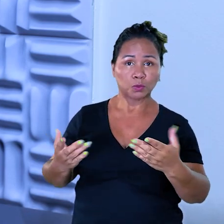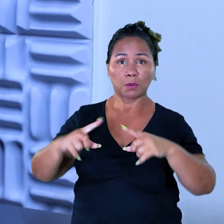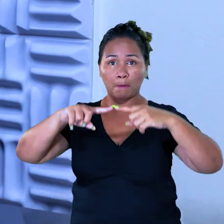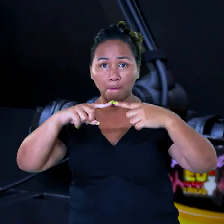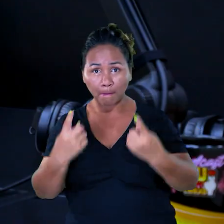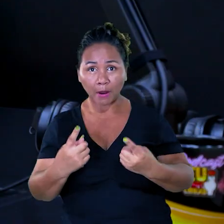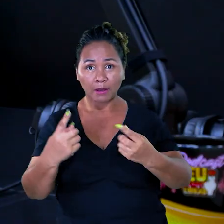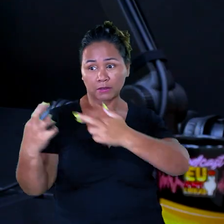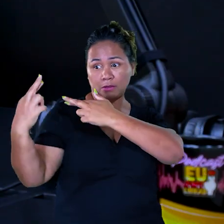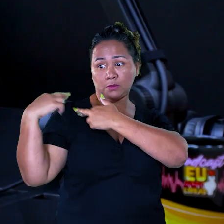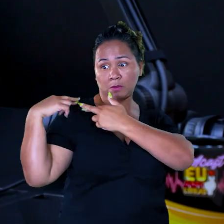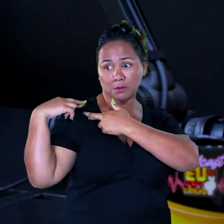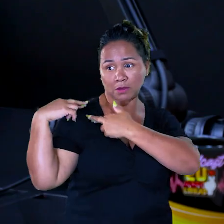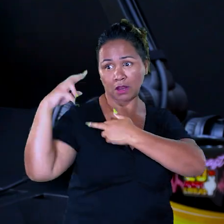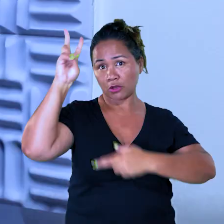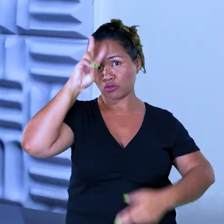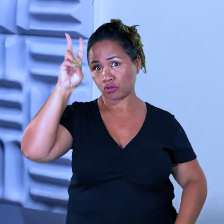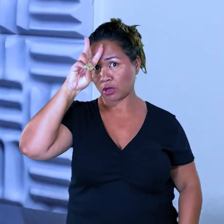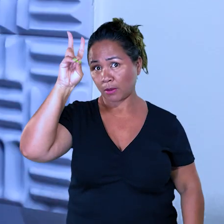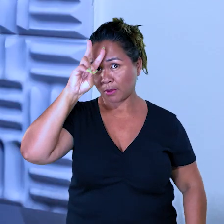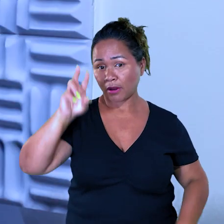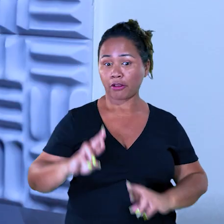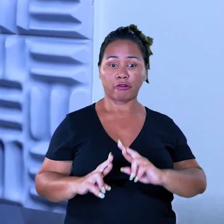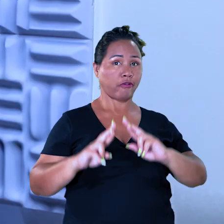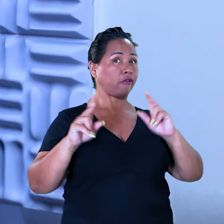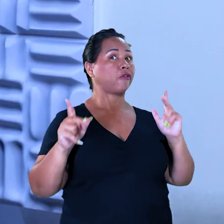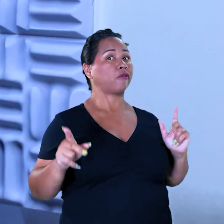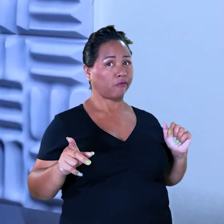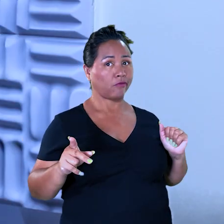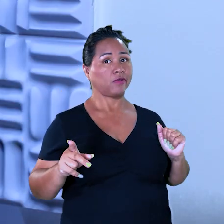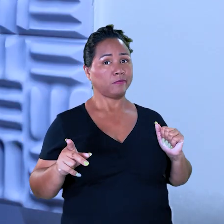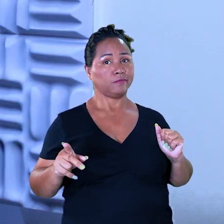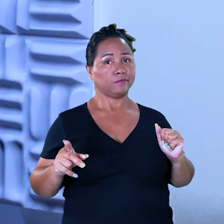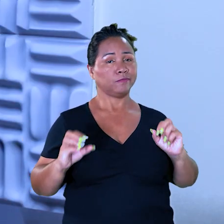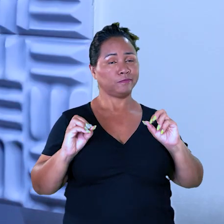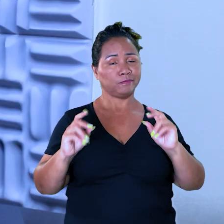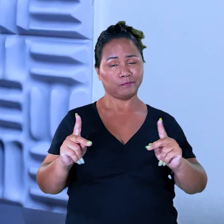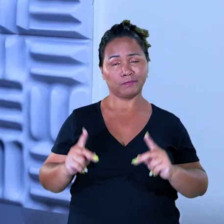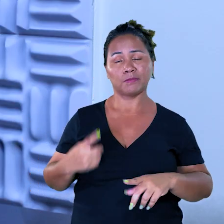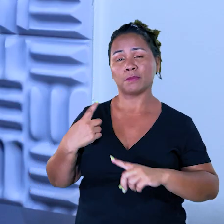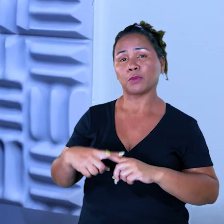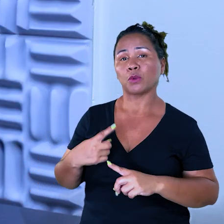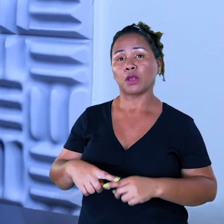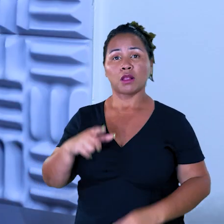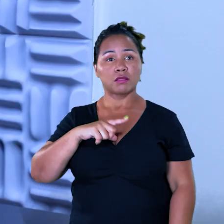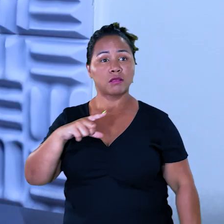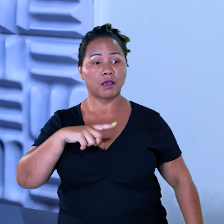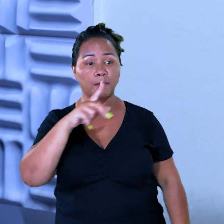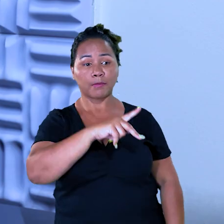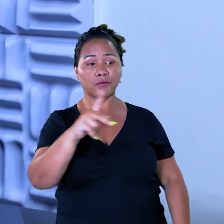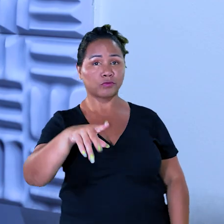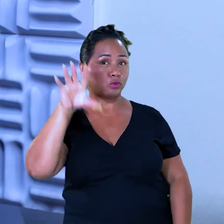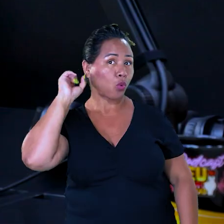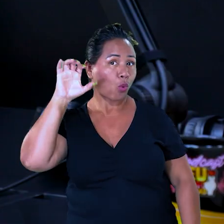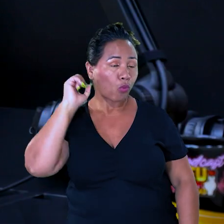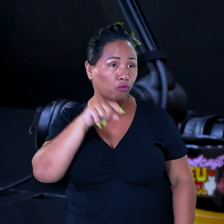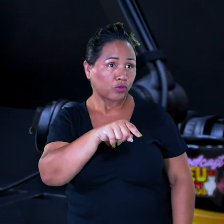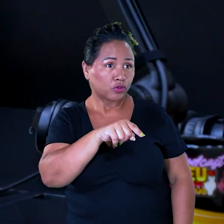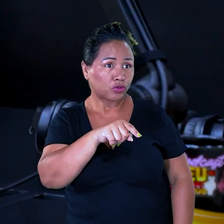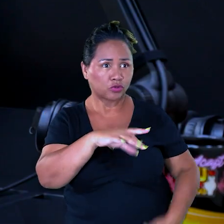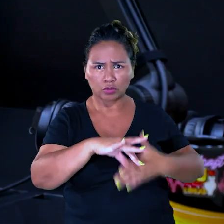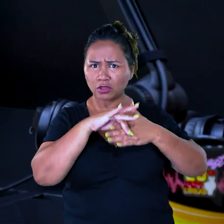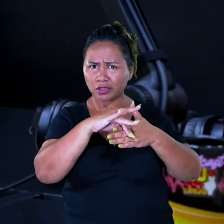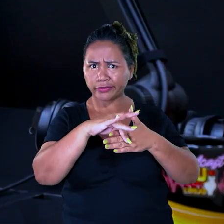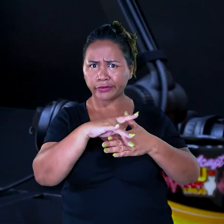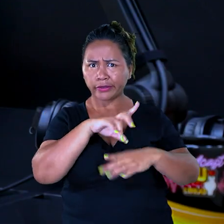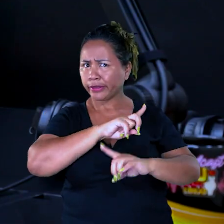falar isso, né, Líbia? Sim. Reforçar esse Sim. trabalho, a função. Porque o professor regente não entende que o aluno é dele. E nós,